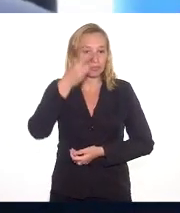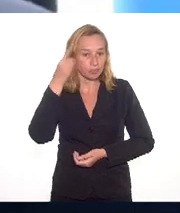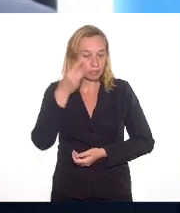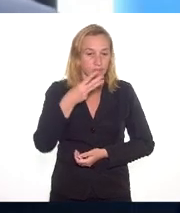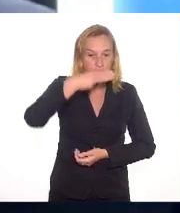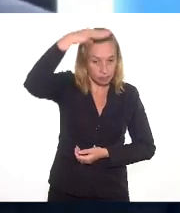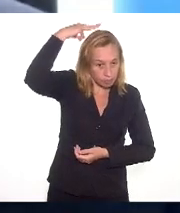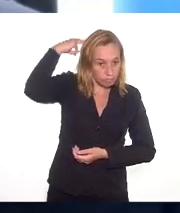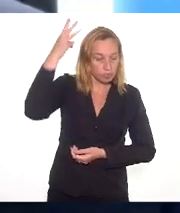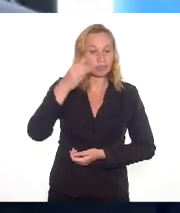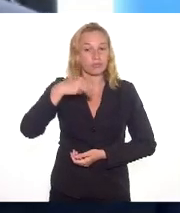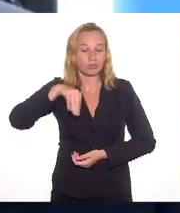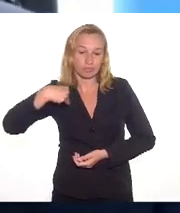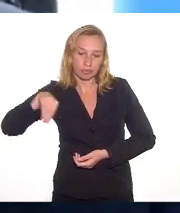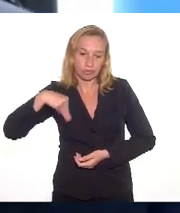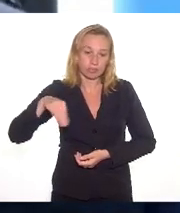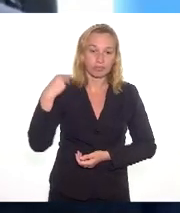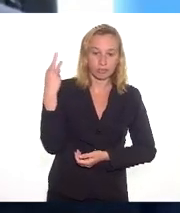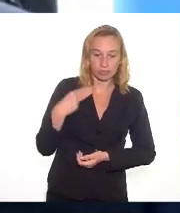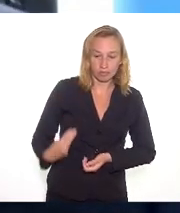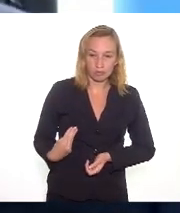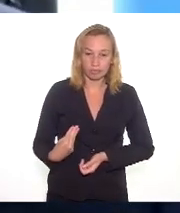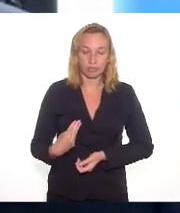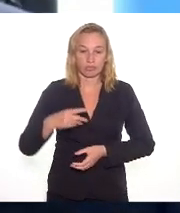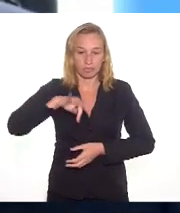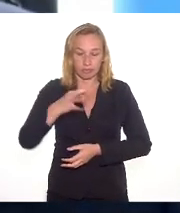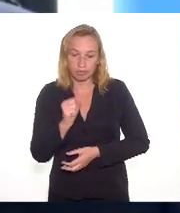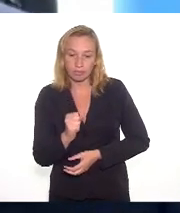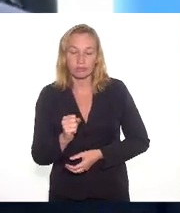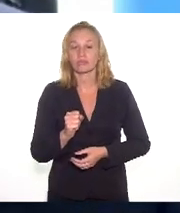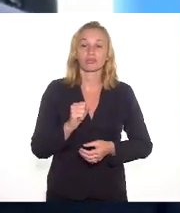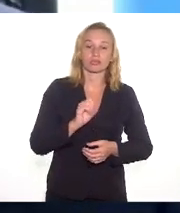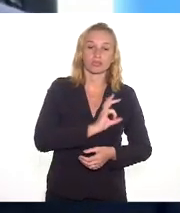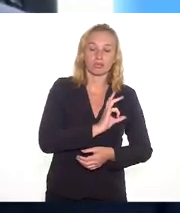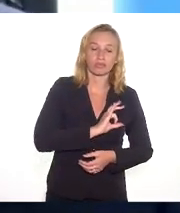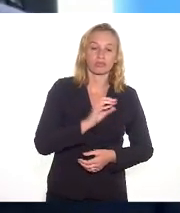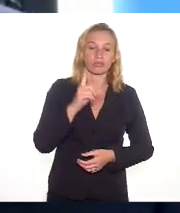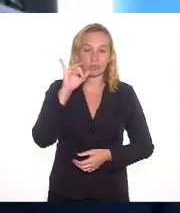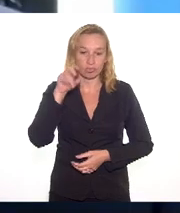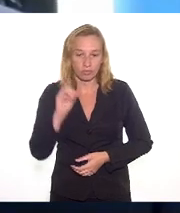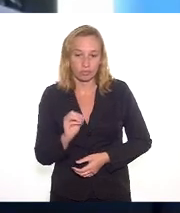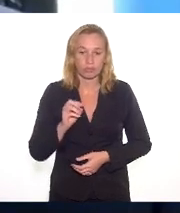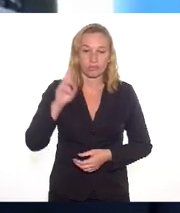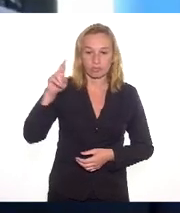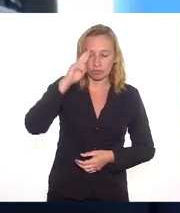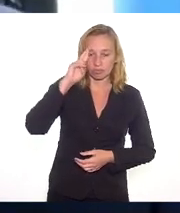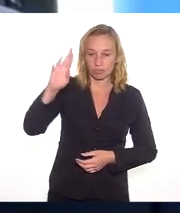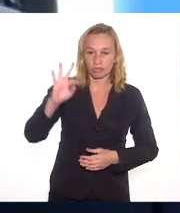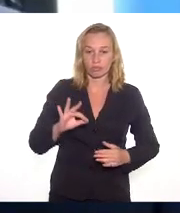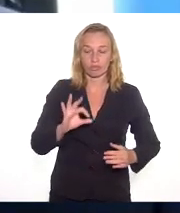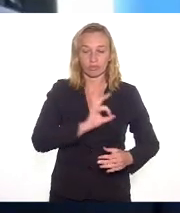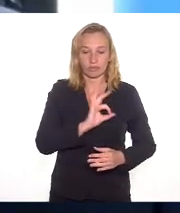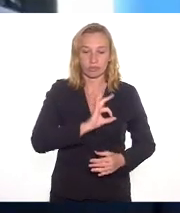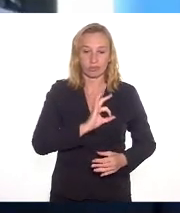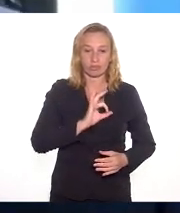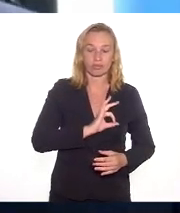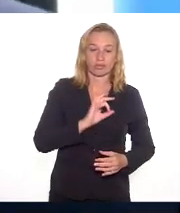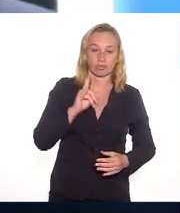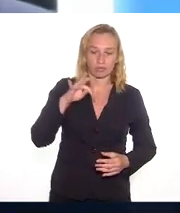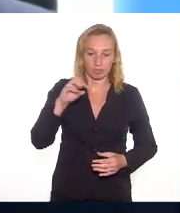Márcio Pacheco, Carlos Mink, Marta Rocha, Rubens Bontempo, Dionísio Lins, Subtenente Bernardo, Dani